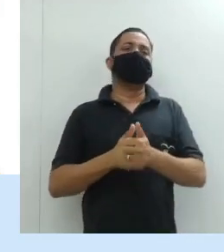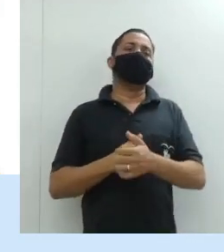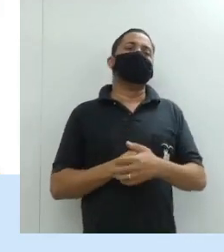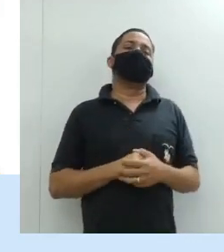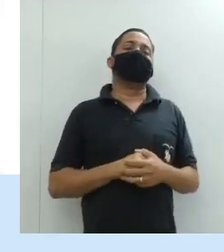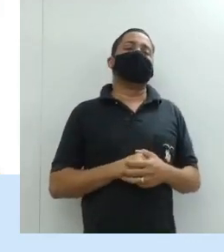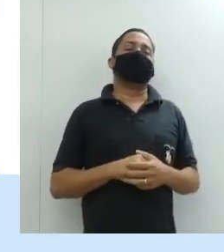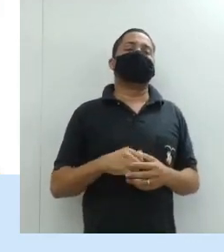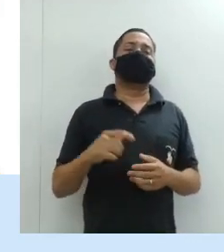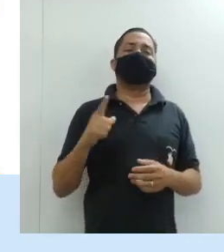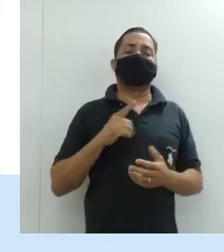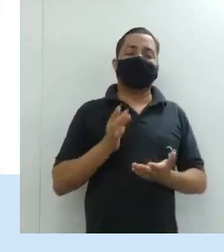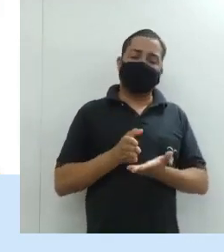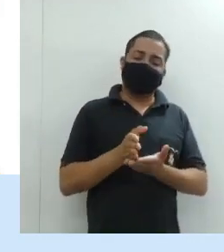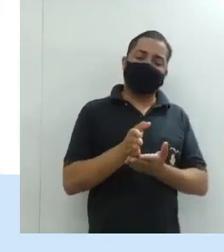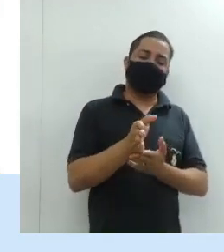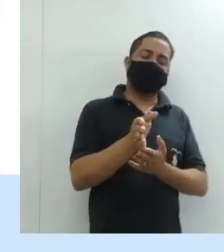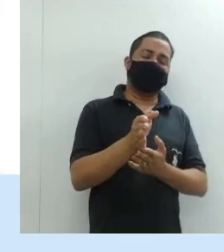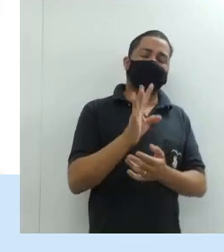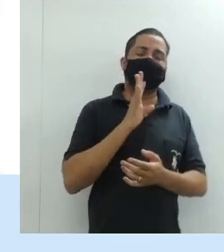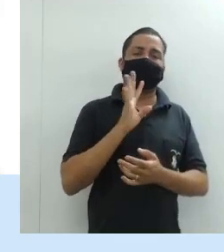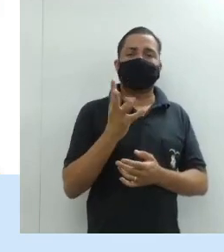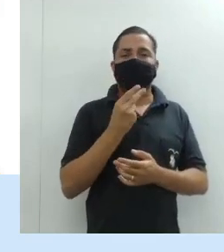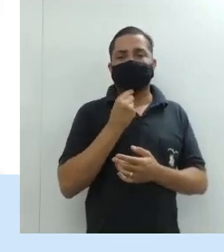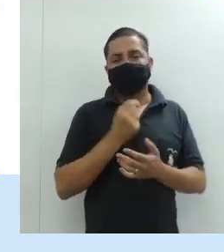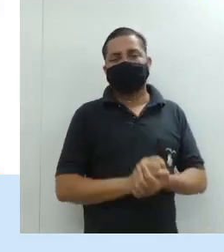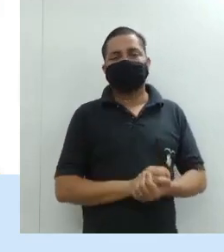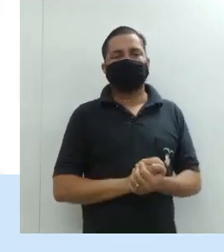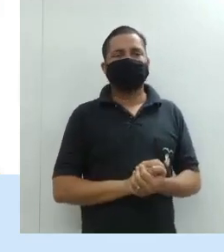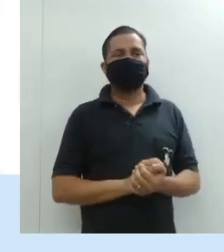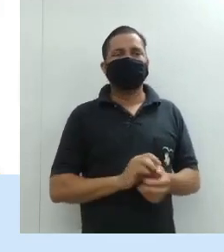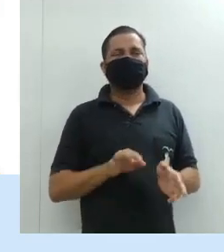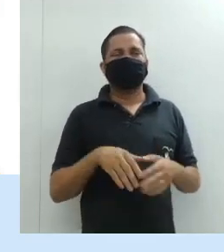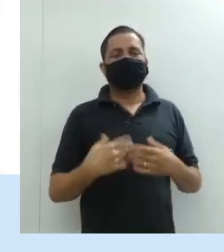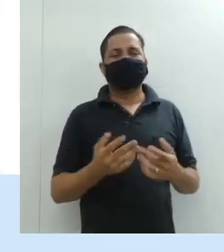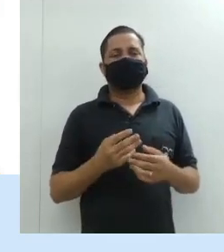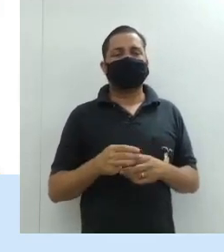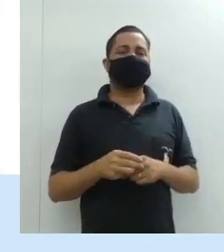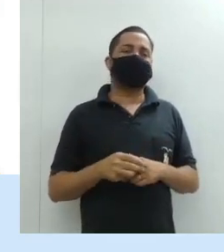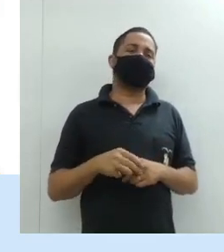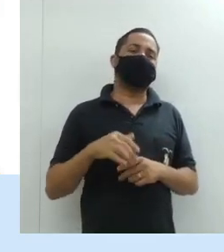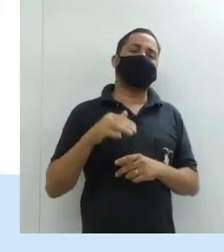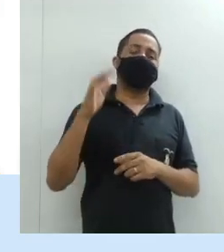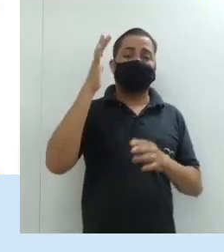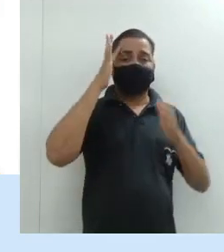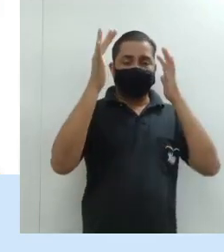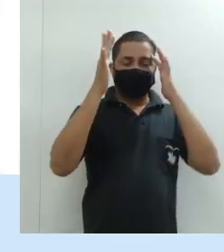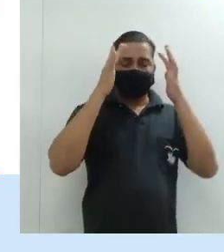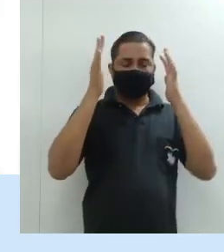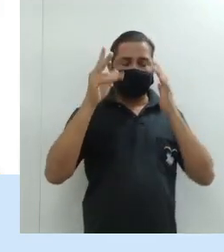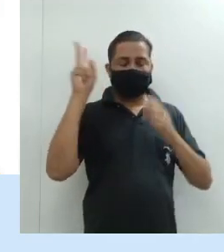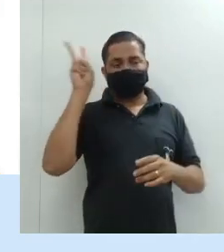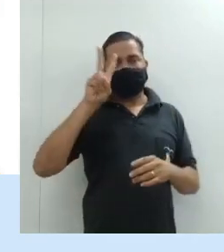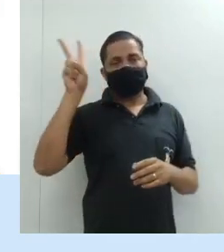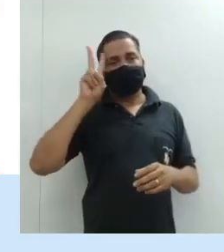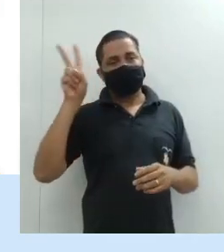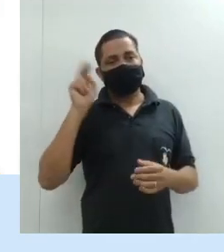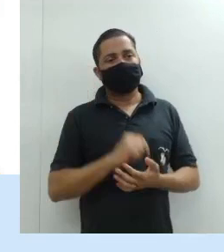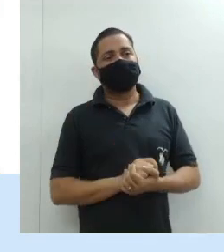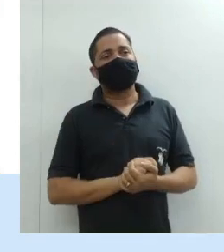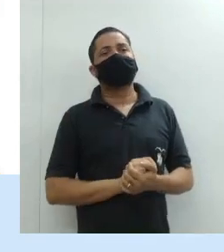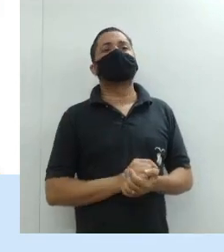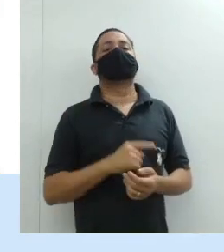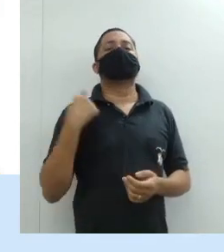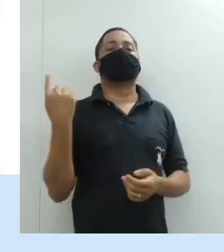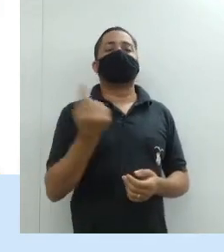que trilha o caminho do conhecimento, sendo então chamado de filósofo. Lembrem-se que